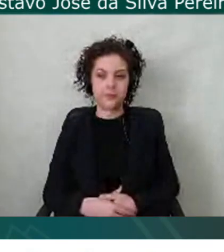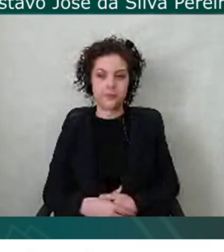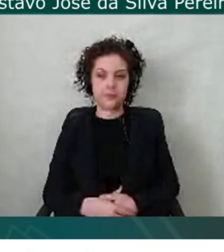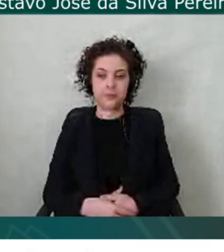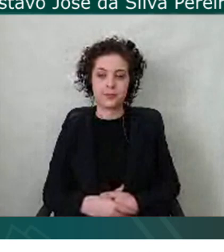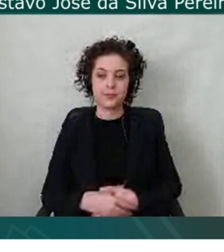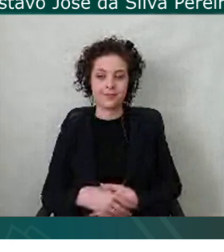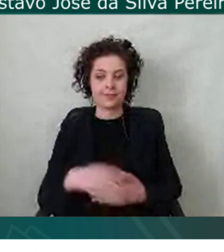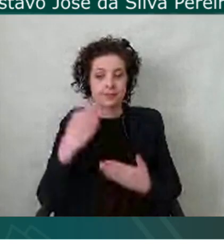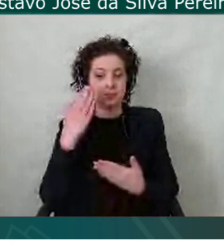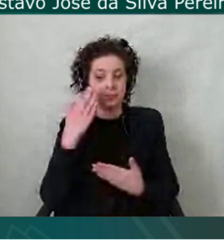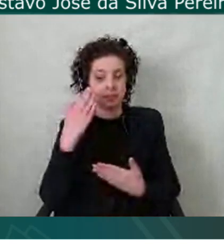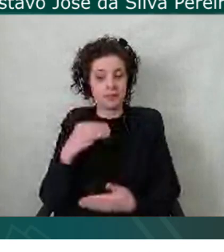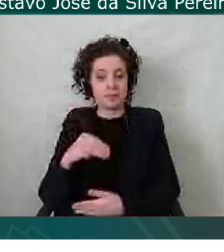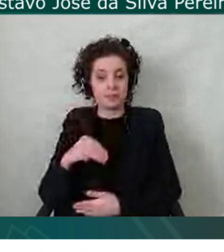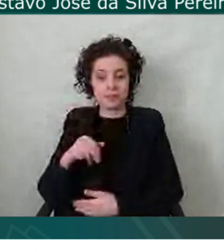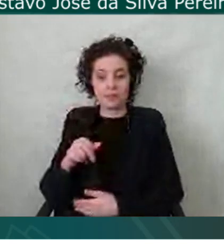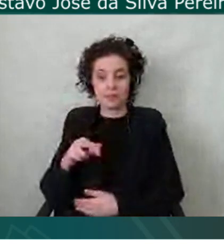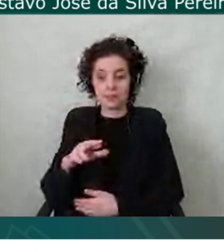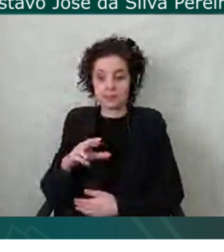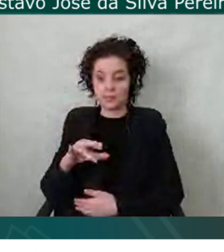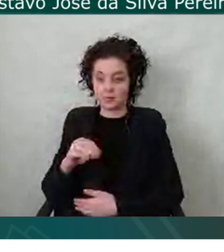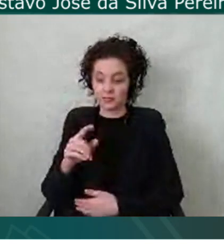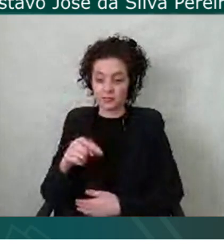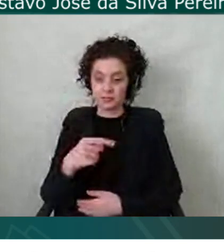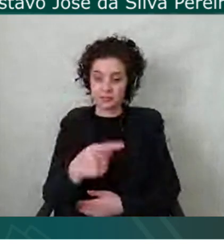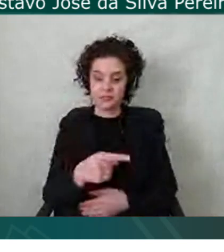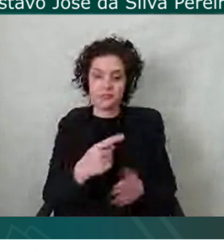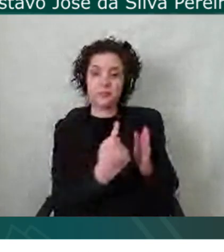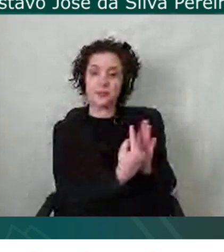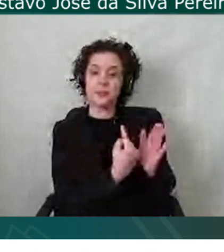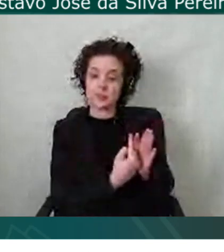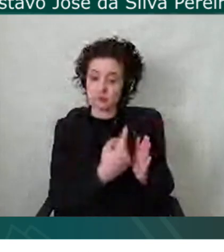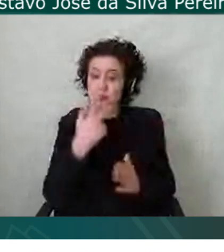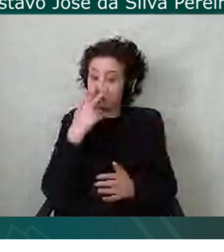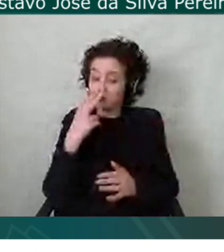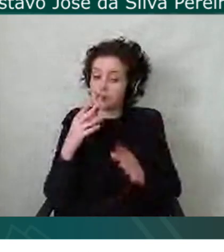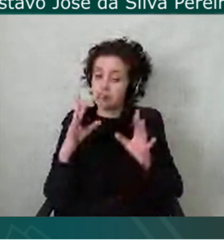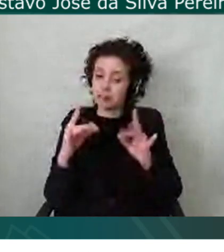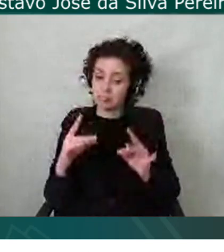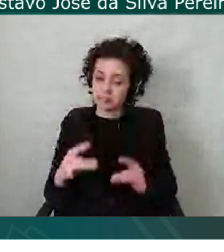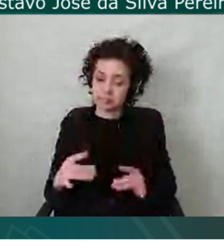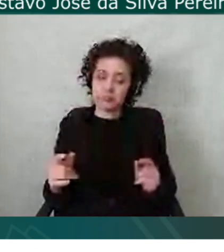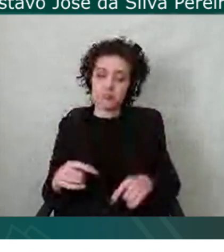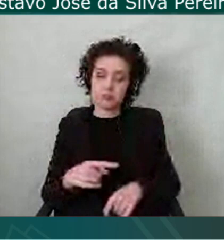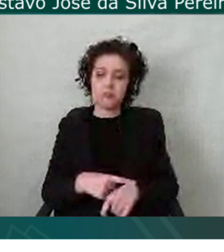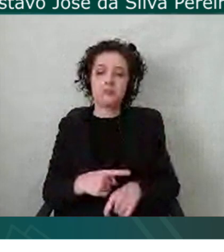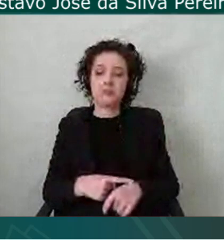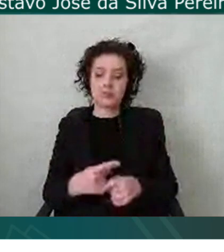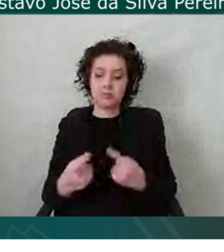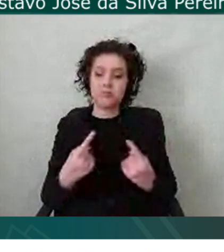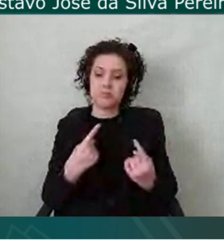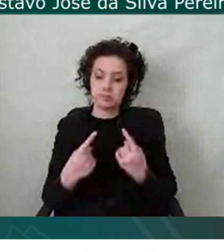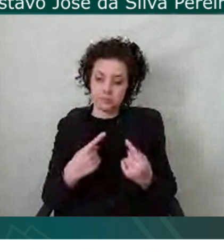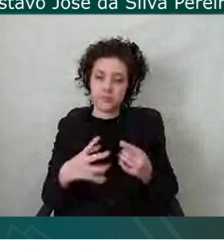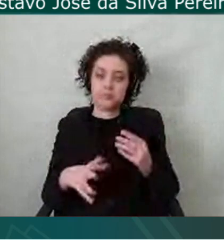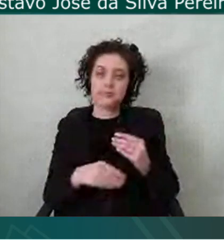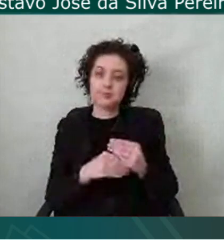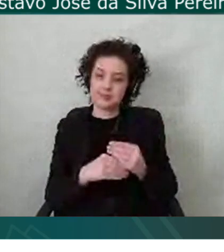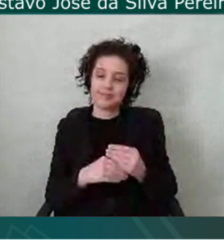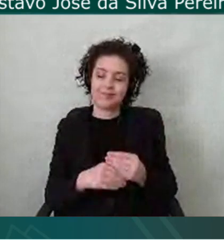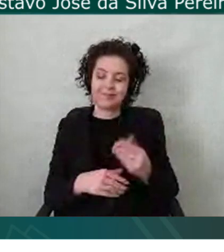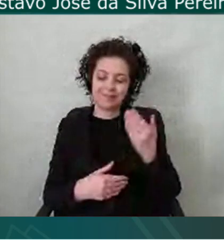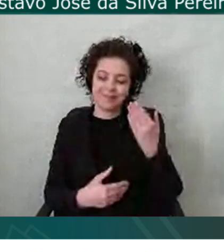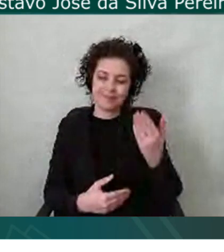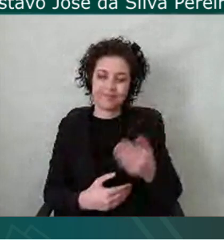Obrigada, Mário. Depois nas perguntas, eu acho que a gente vai ter um tempo para complementar, né? Muito obrigada. Então, agora